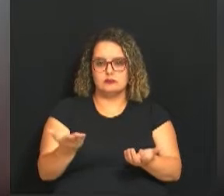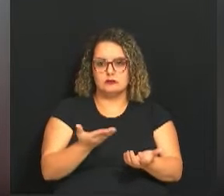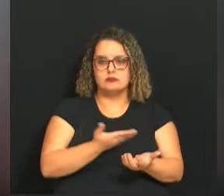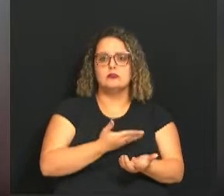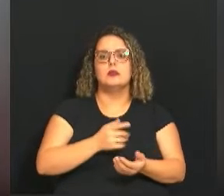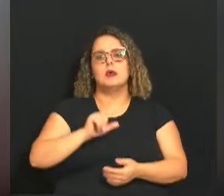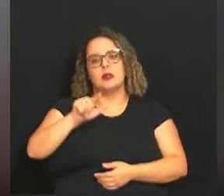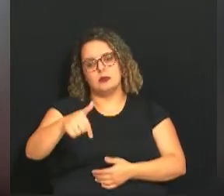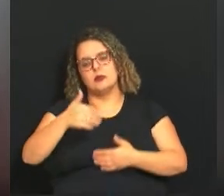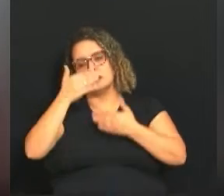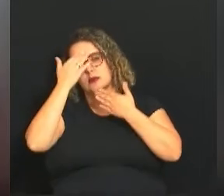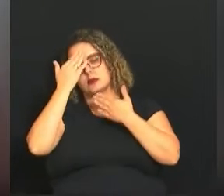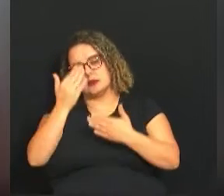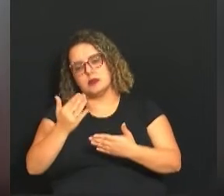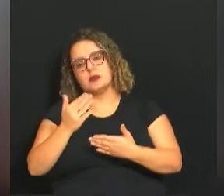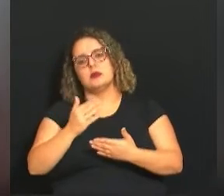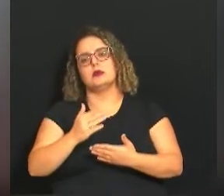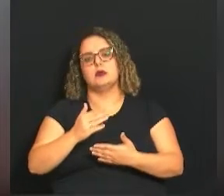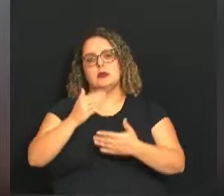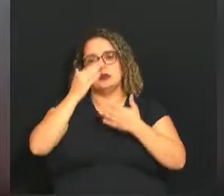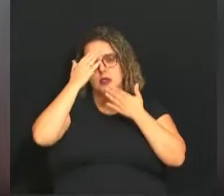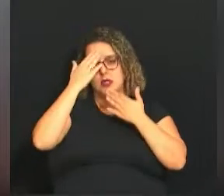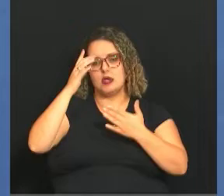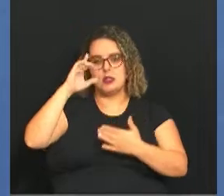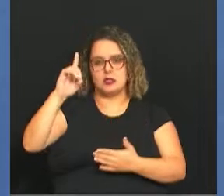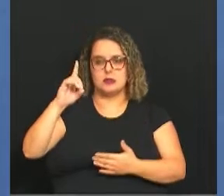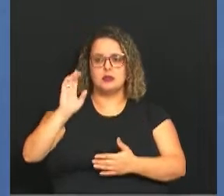público e, graças a Deus, já foram feitos.